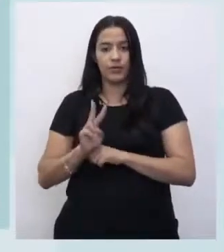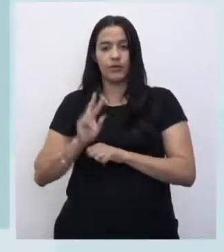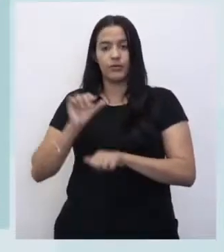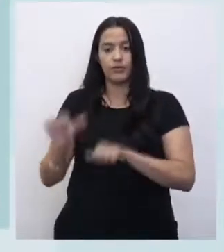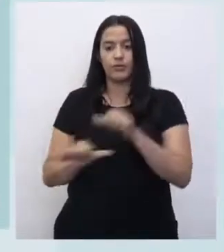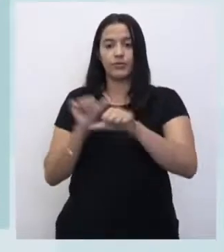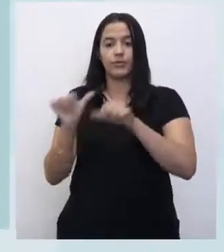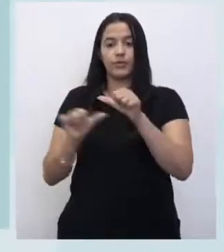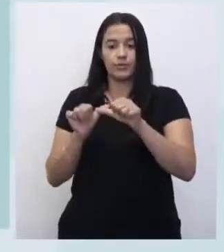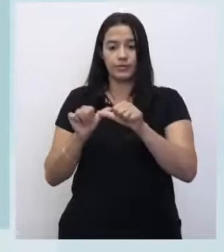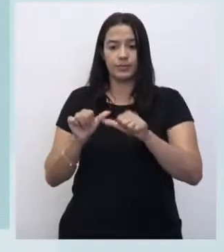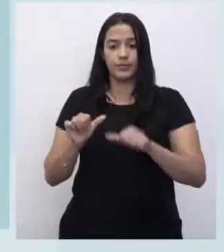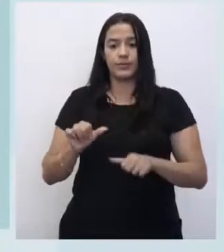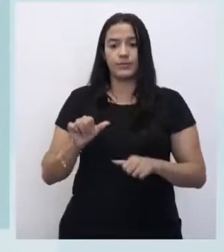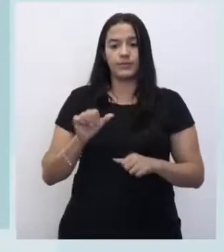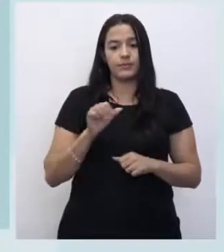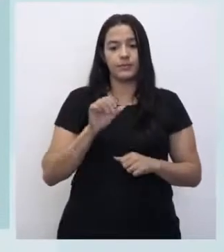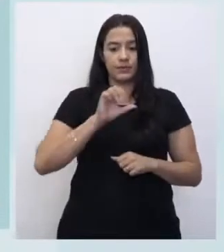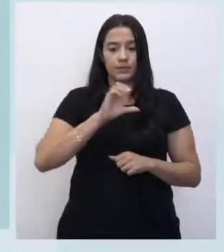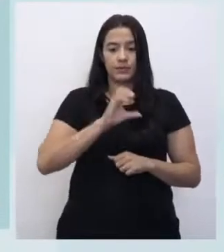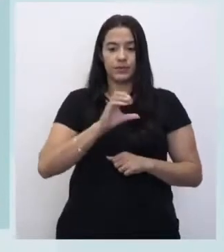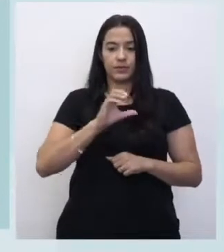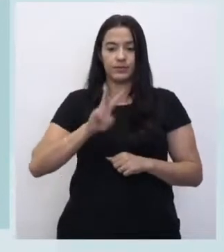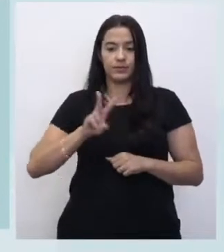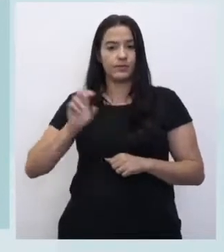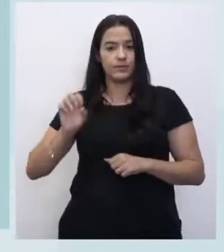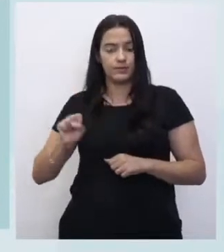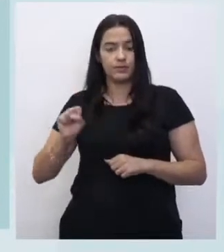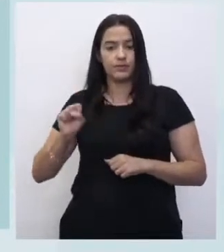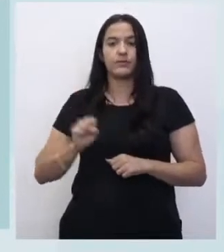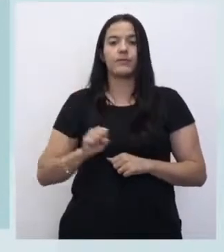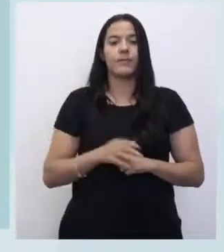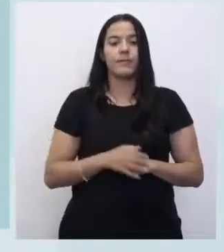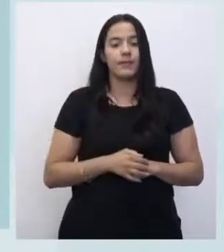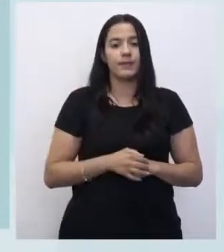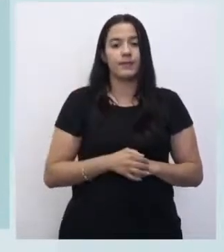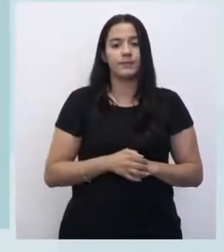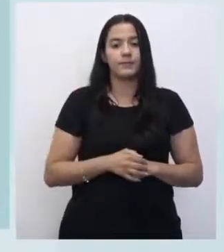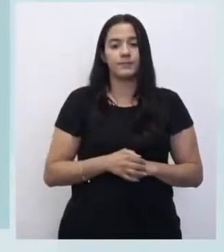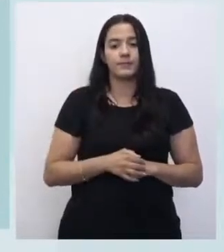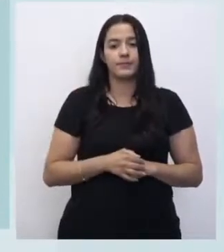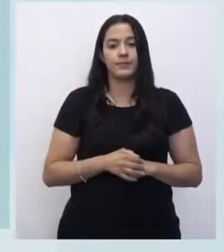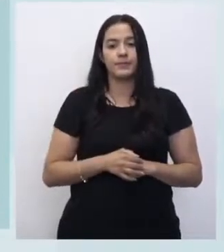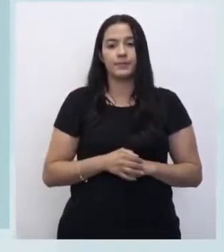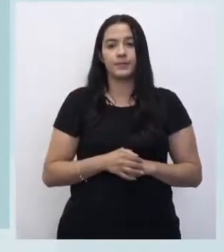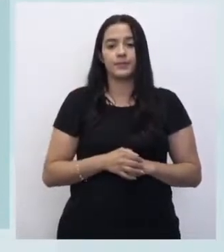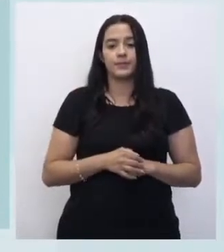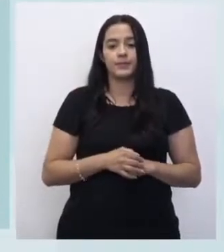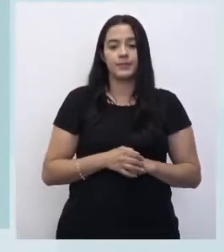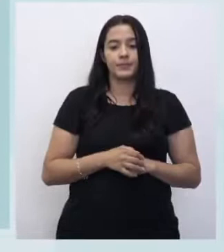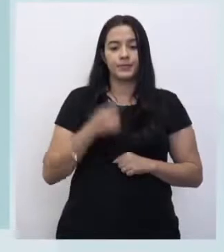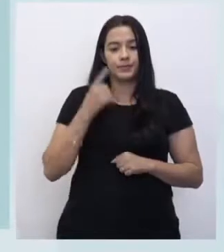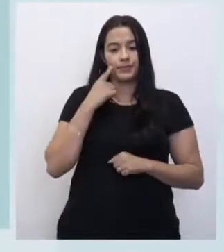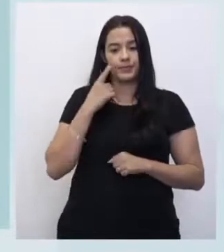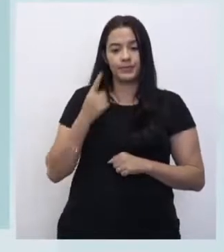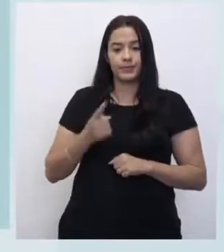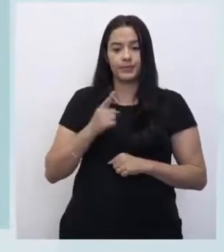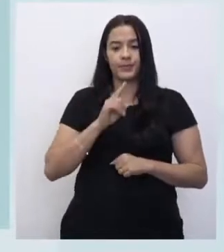Lembrando, CVC. Sim, consoante, Vogal, consoante, dobra a última consoante. Então, big, the